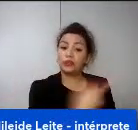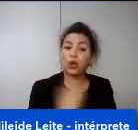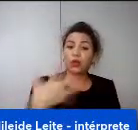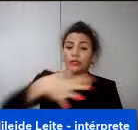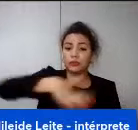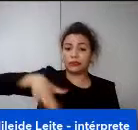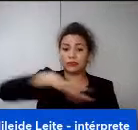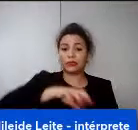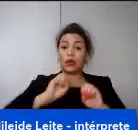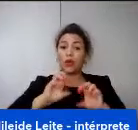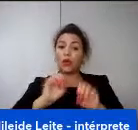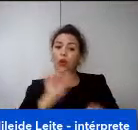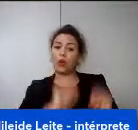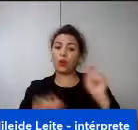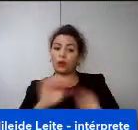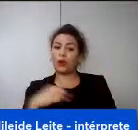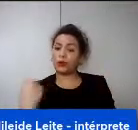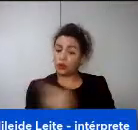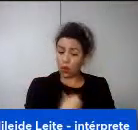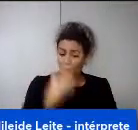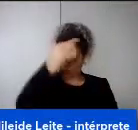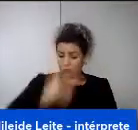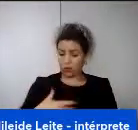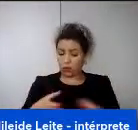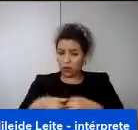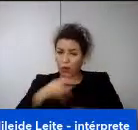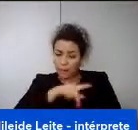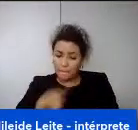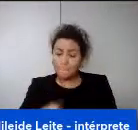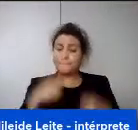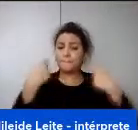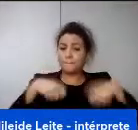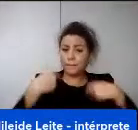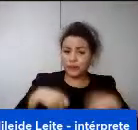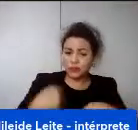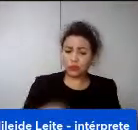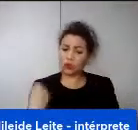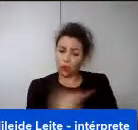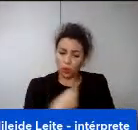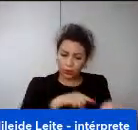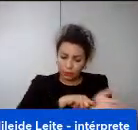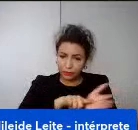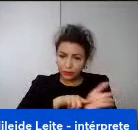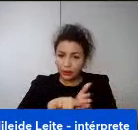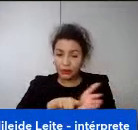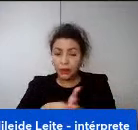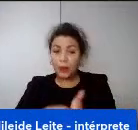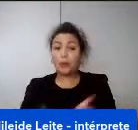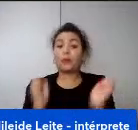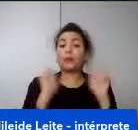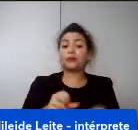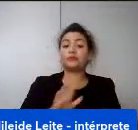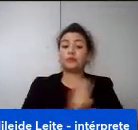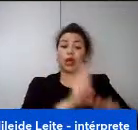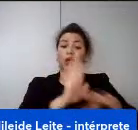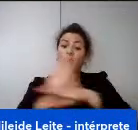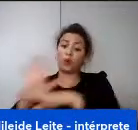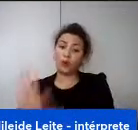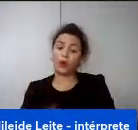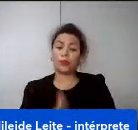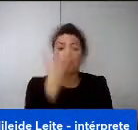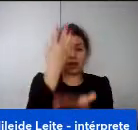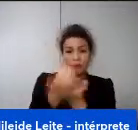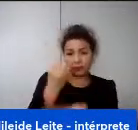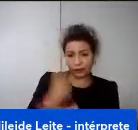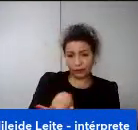o que nós que somos professores, que pesquisamos, que somos pesquisadores, podemos contribuir para a